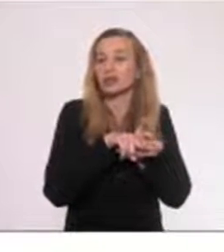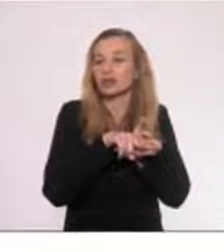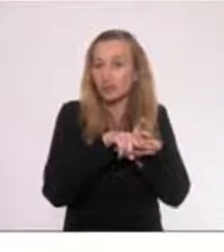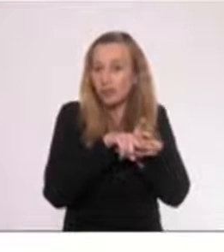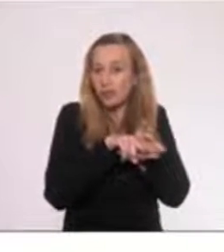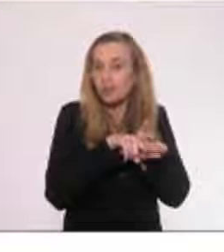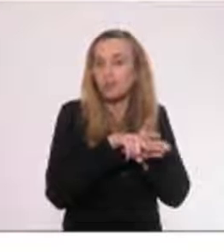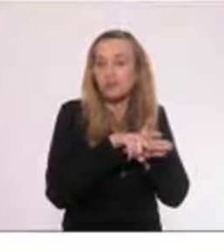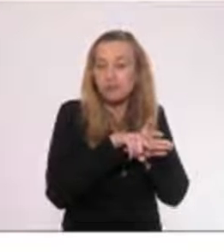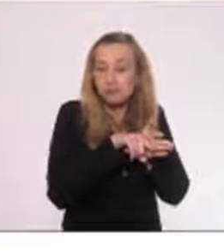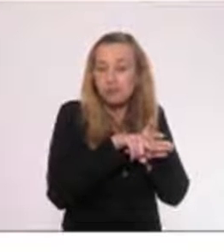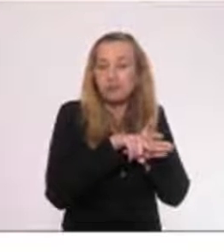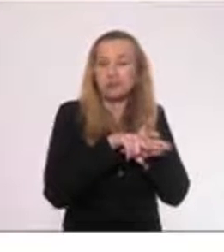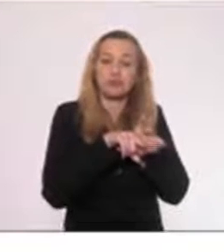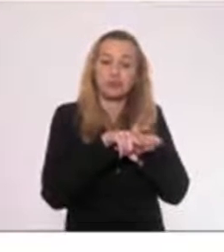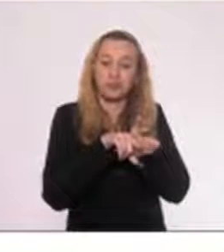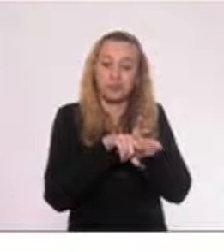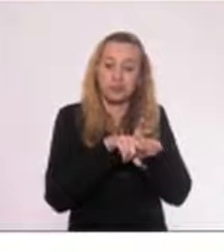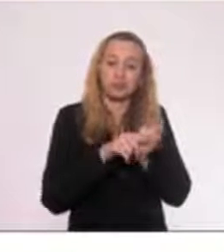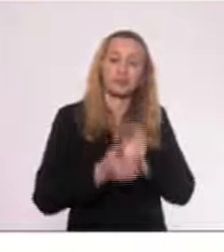inerente e prerrogativa